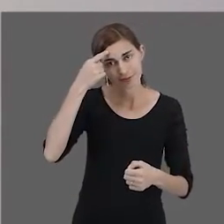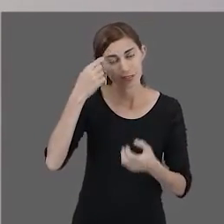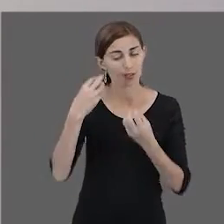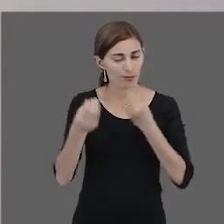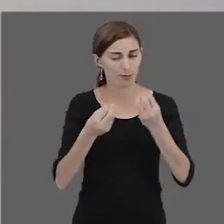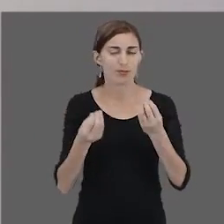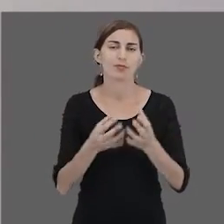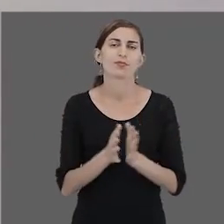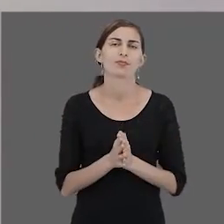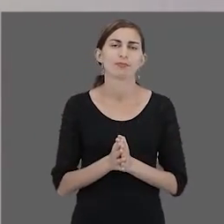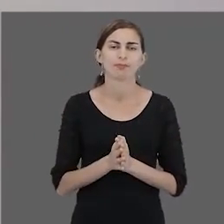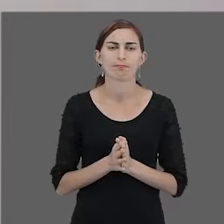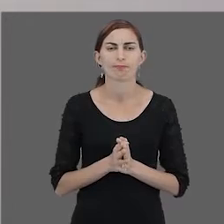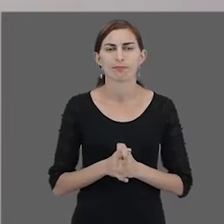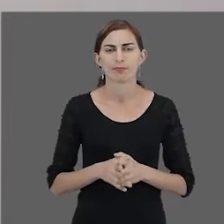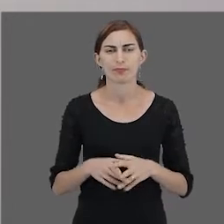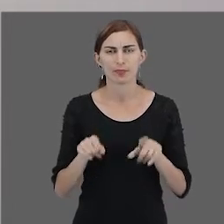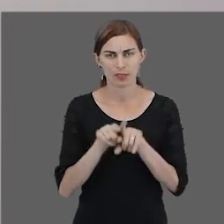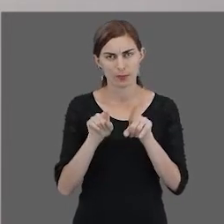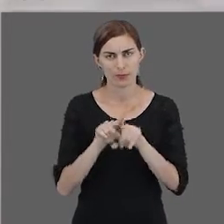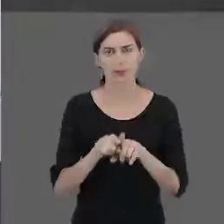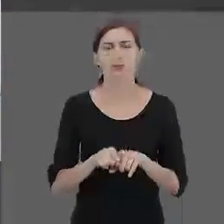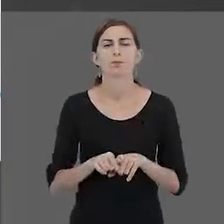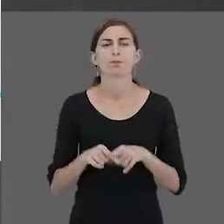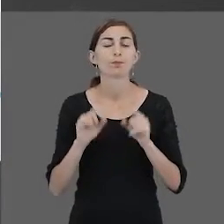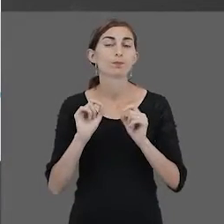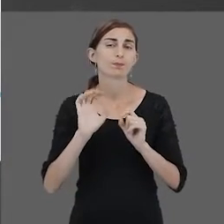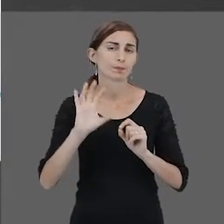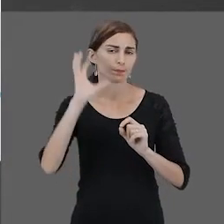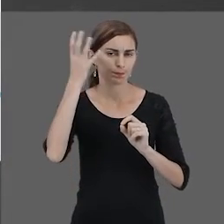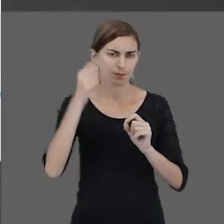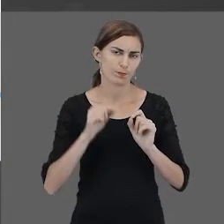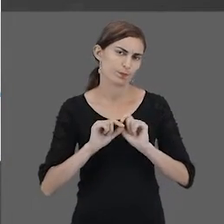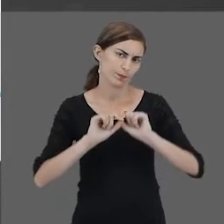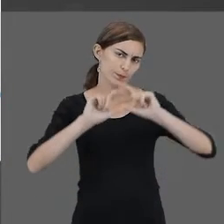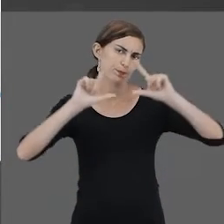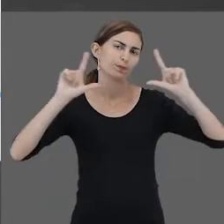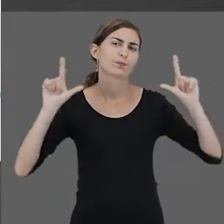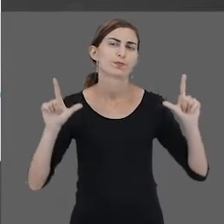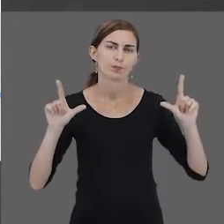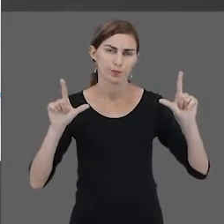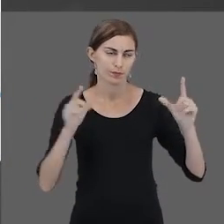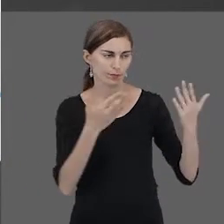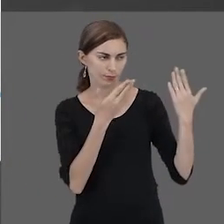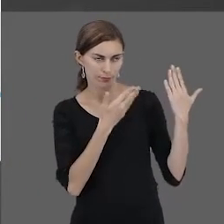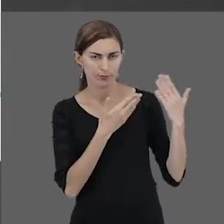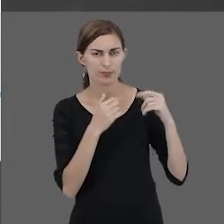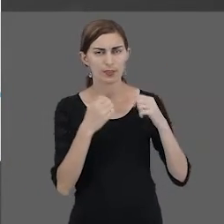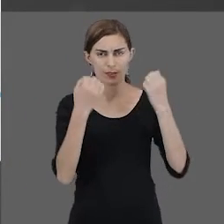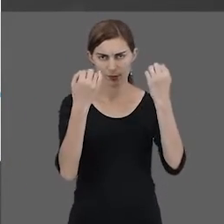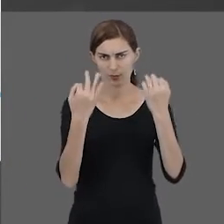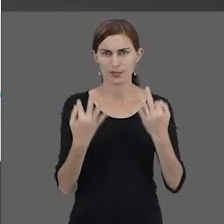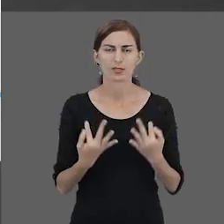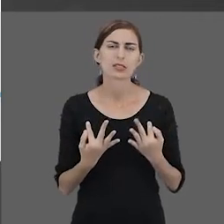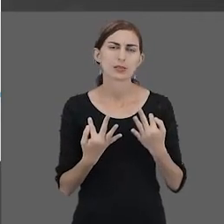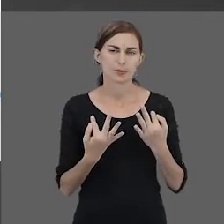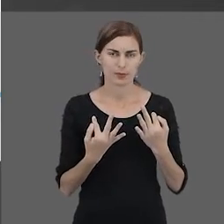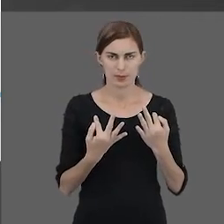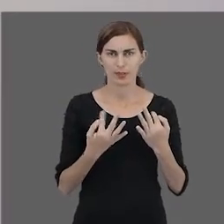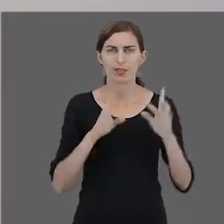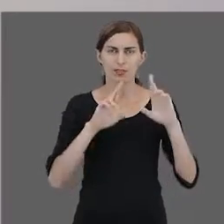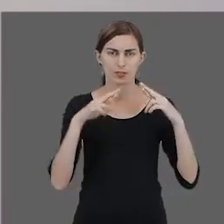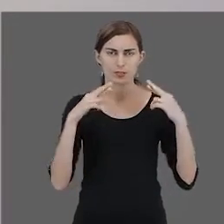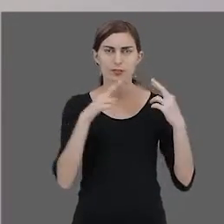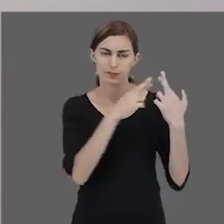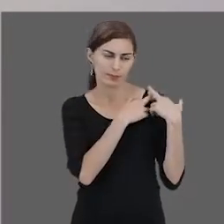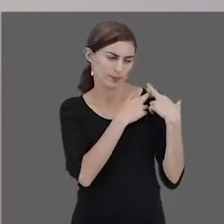ele. E aí, o que acontece? Eu trago para vocês o seguinte: aqui nessa matriz de responsabilidades,